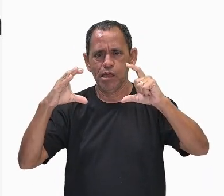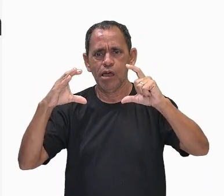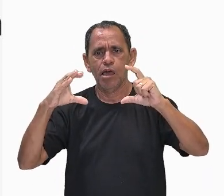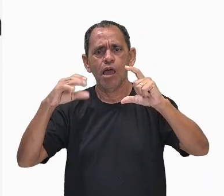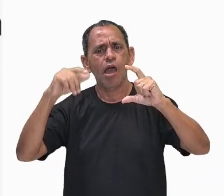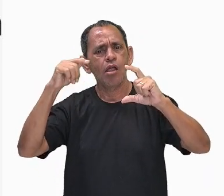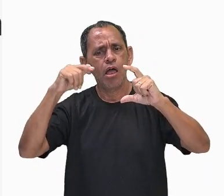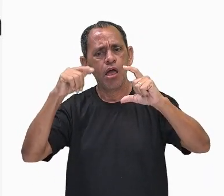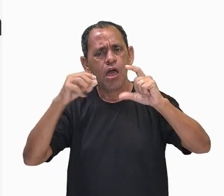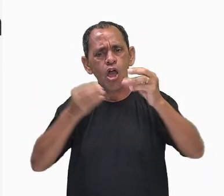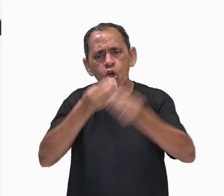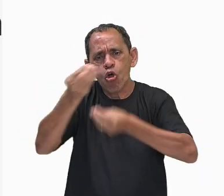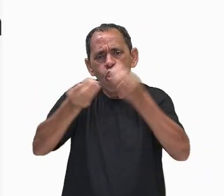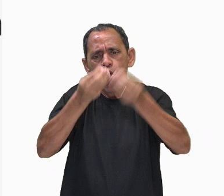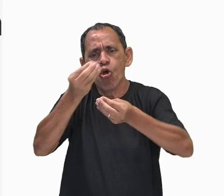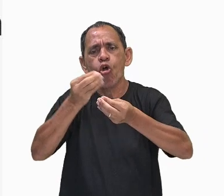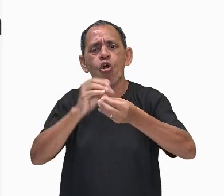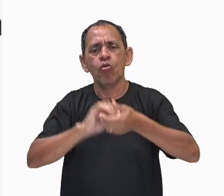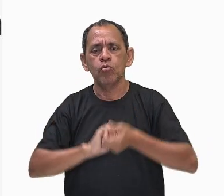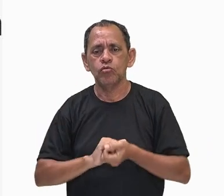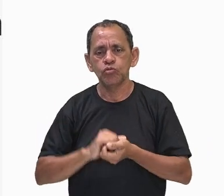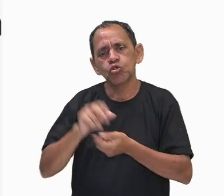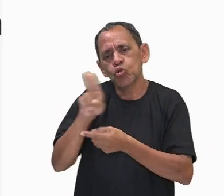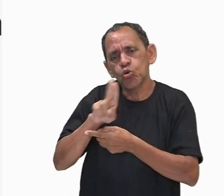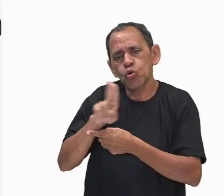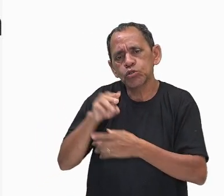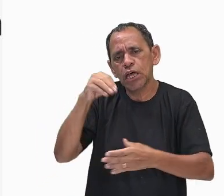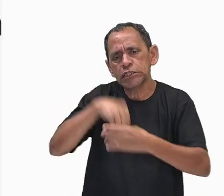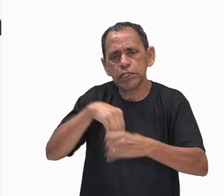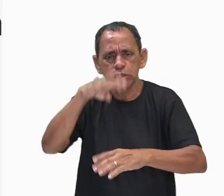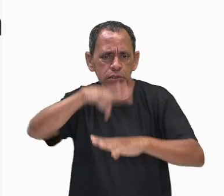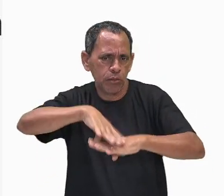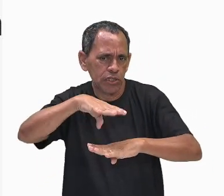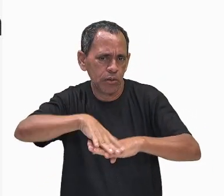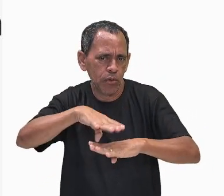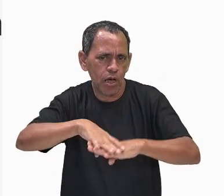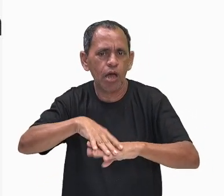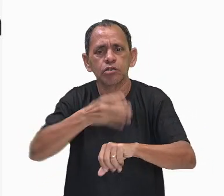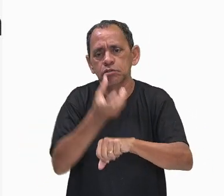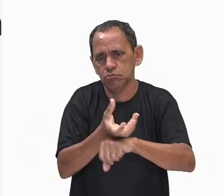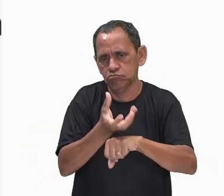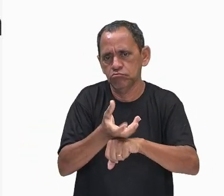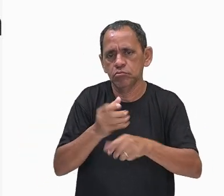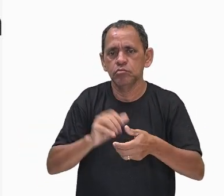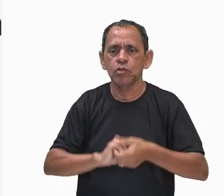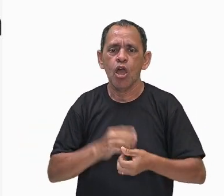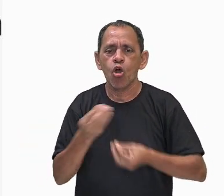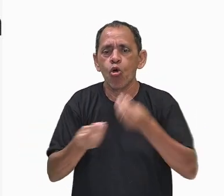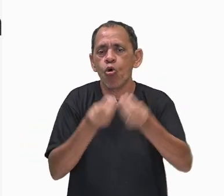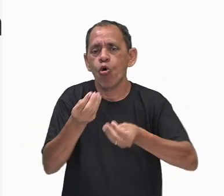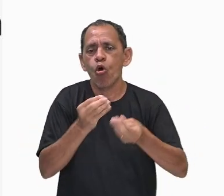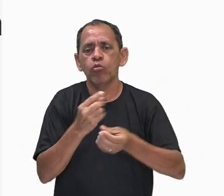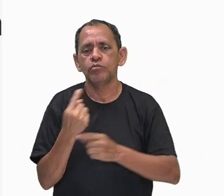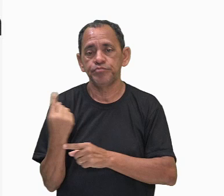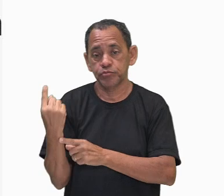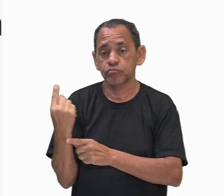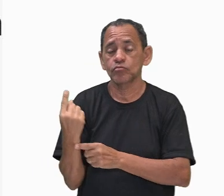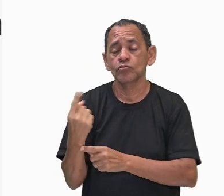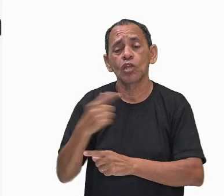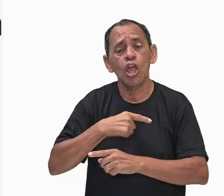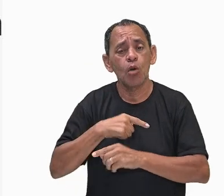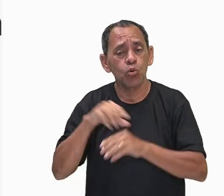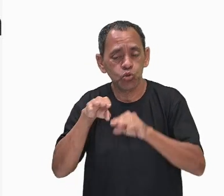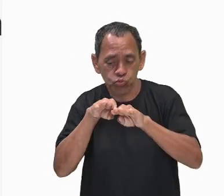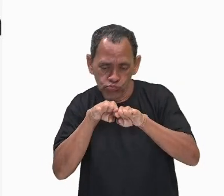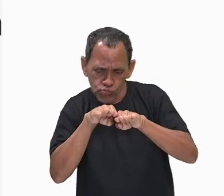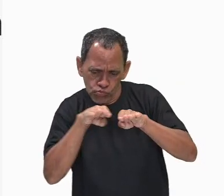Em elementos da matemática, tá bom? Então o que nós temos aí na nossa imagem? Nós temos aí um plano base, que é